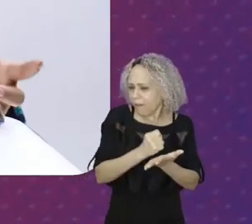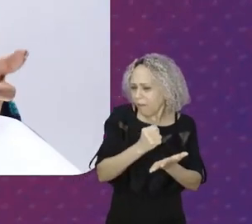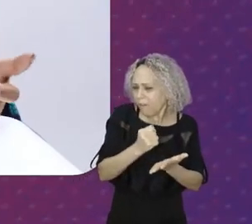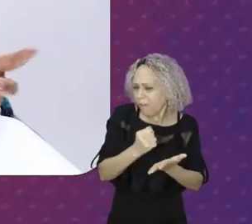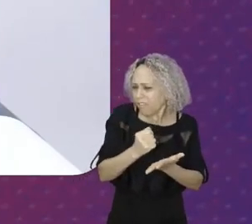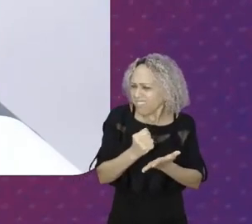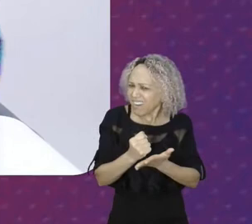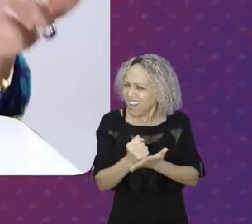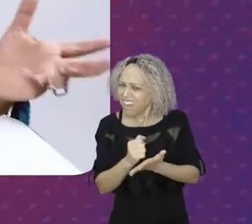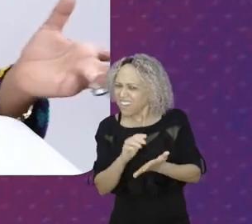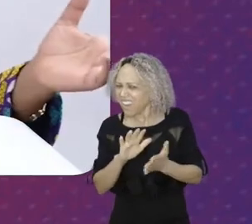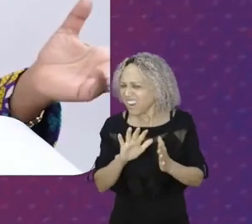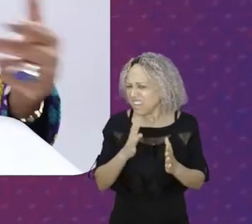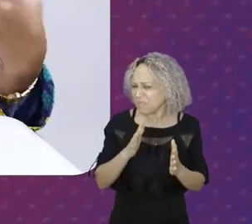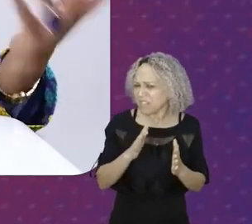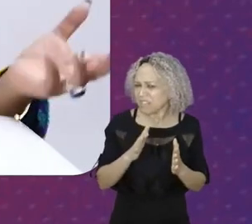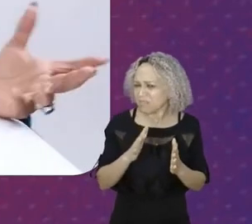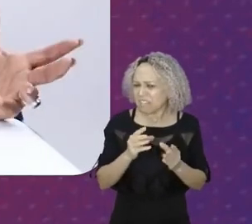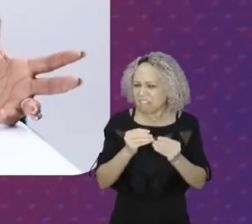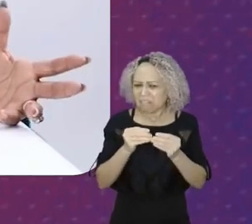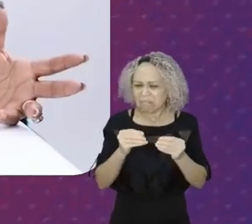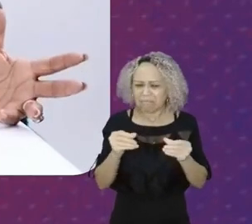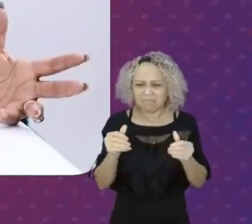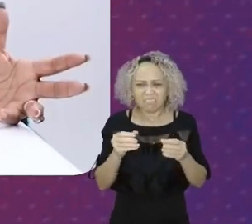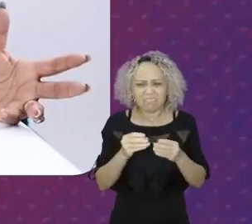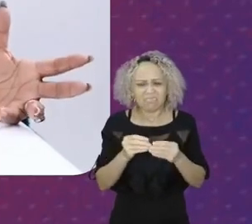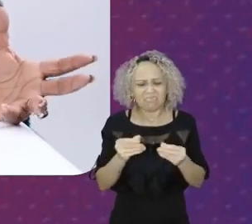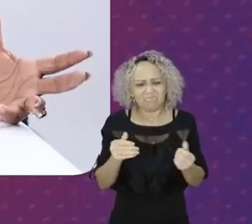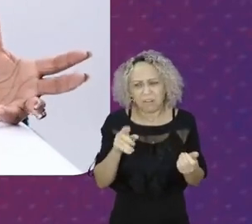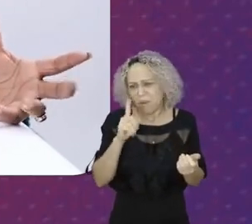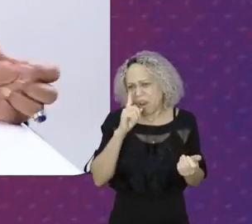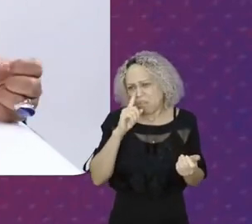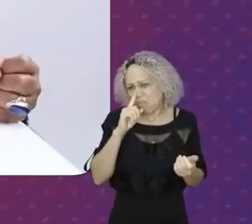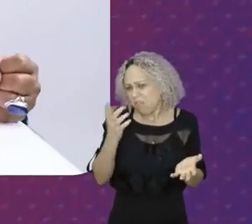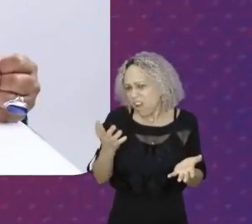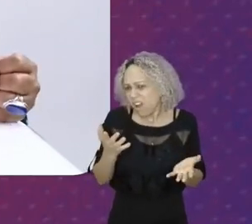isso recai sobre nós mulheres negras. Então,